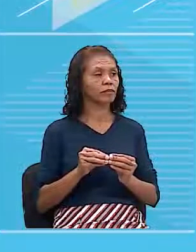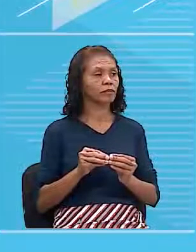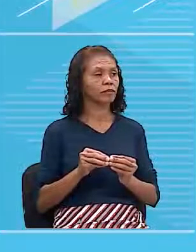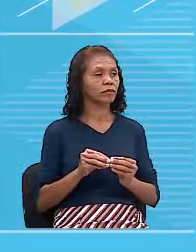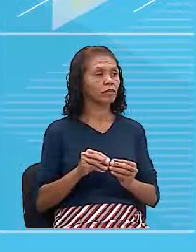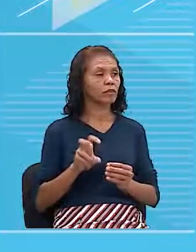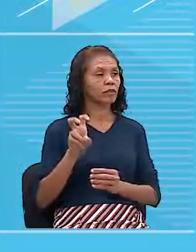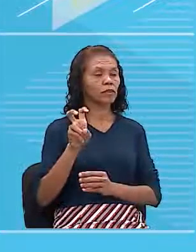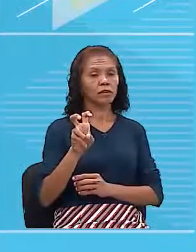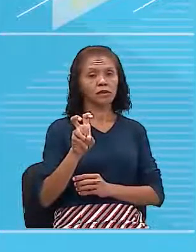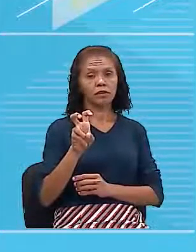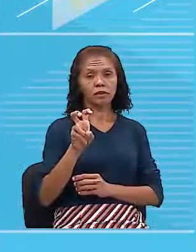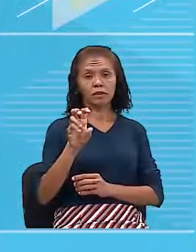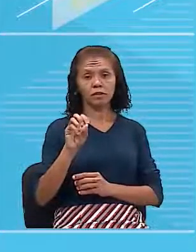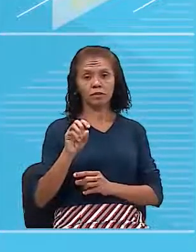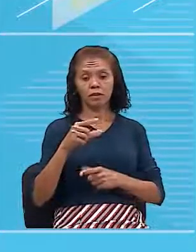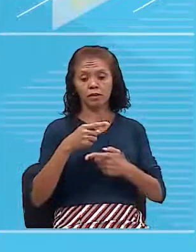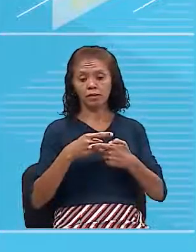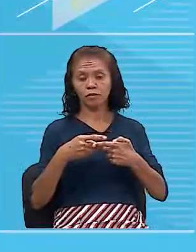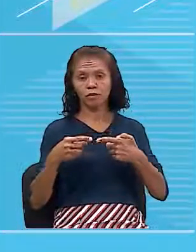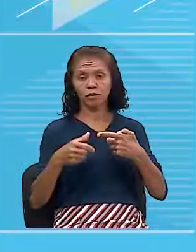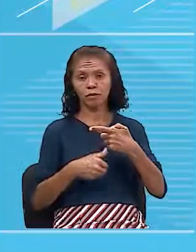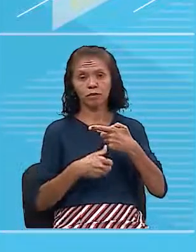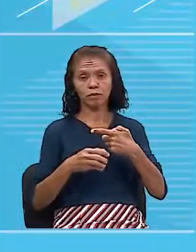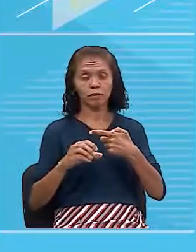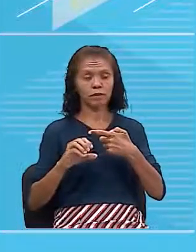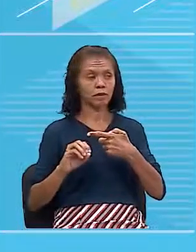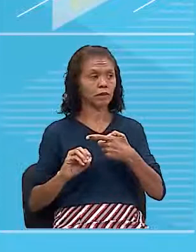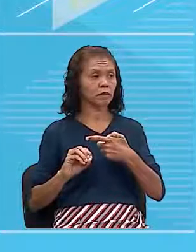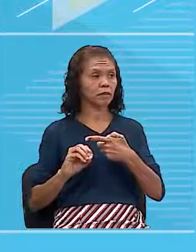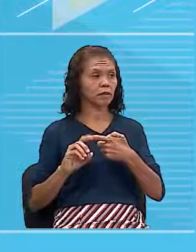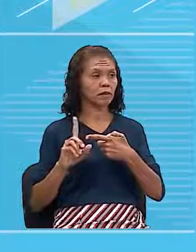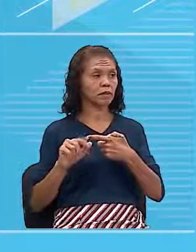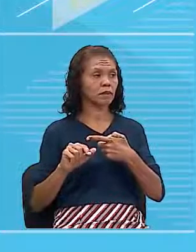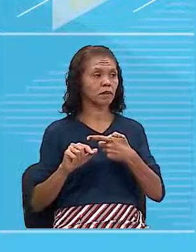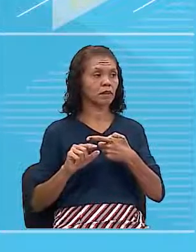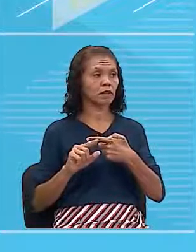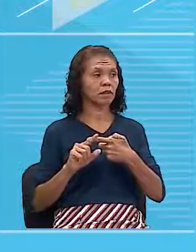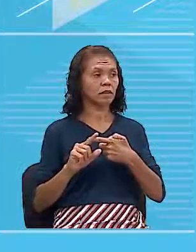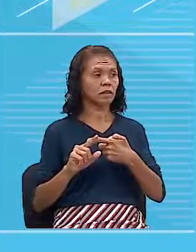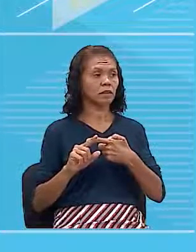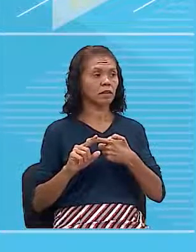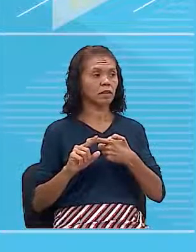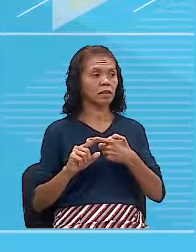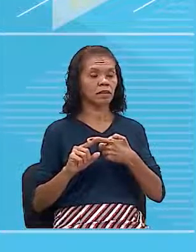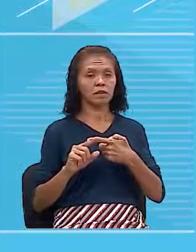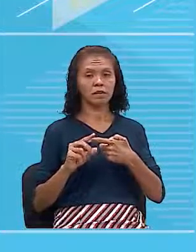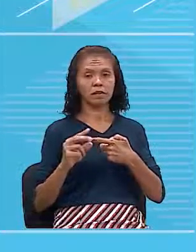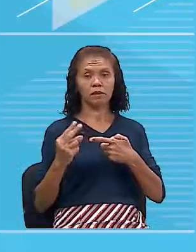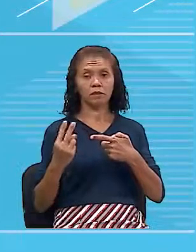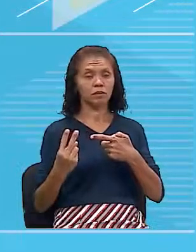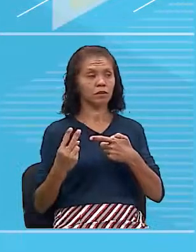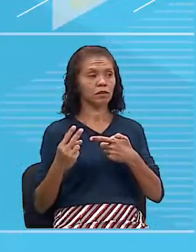por 50 aqui né aqui dá um e aqui da dois então